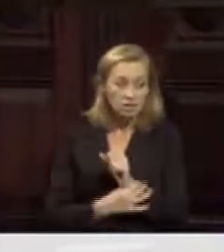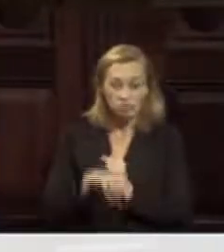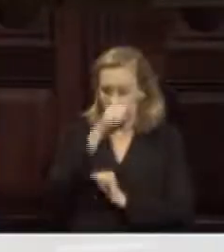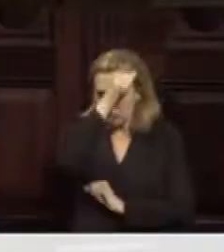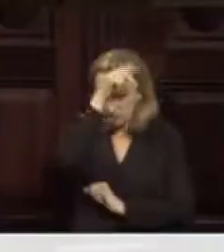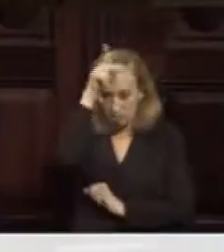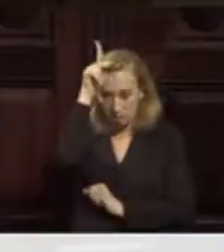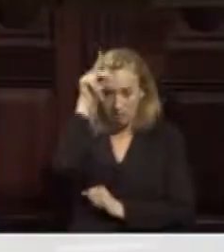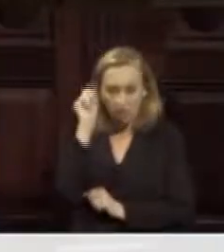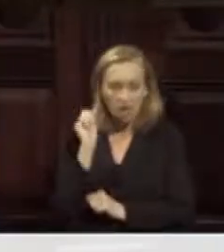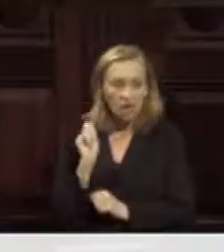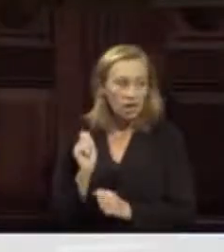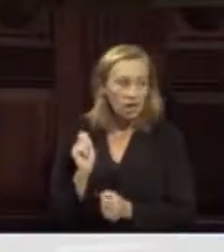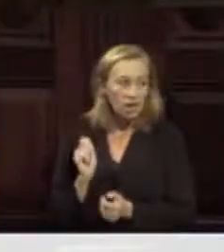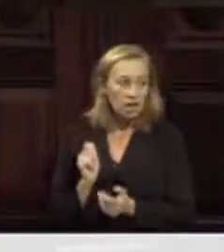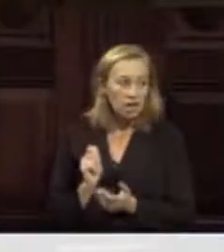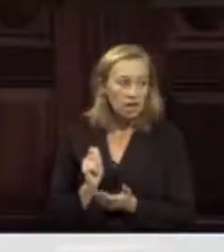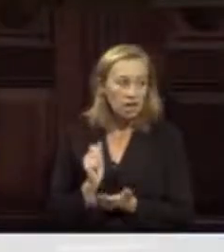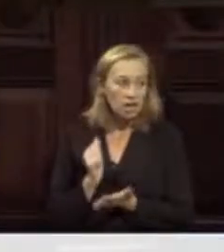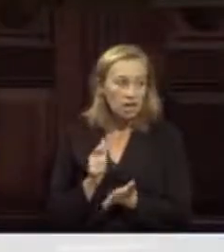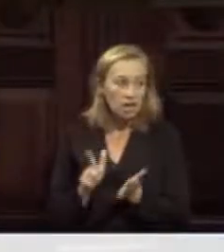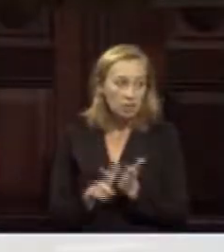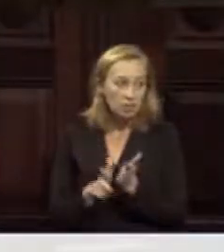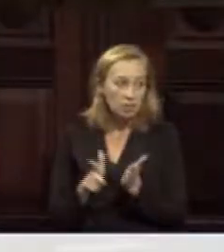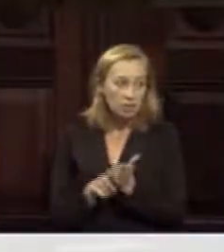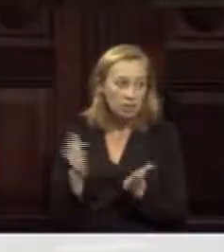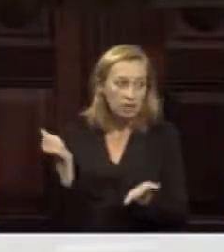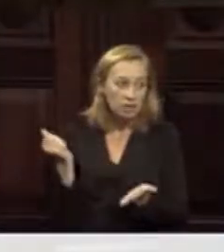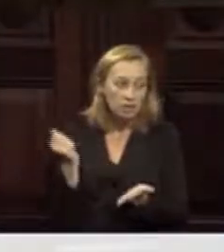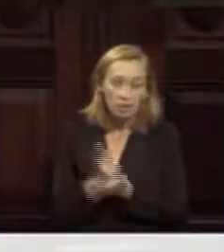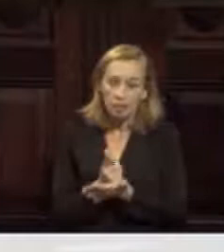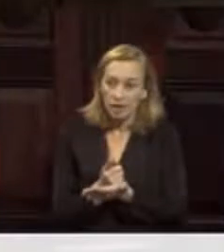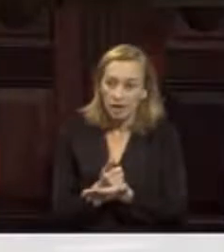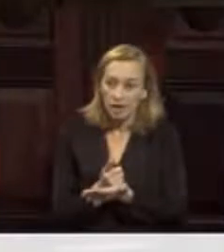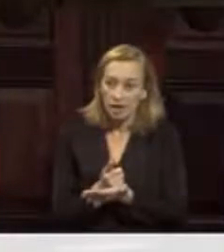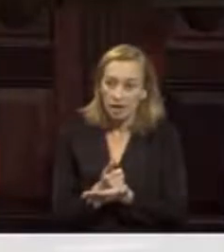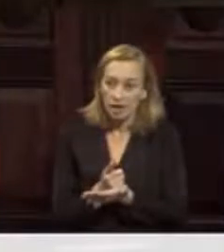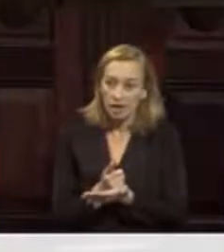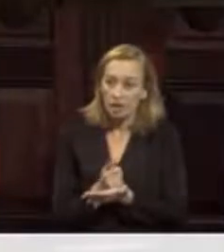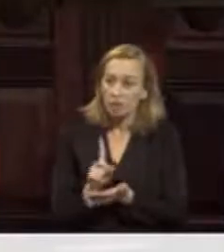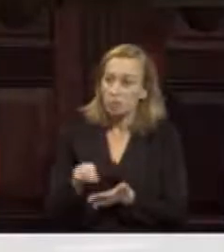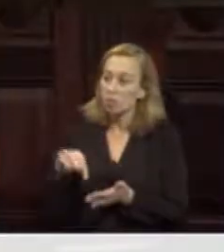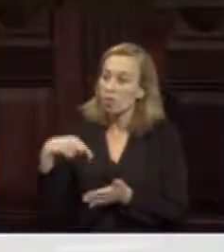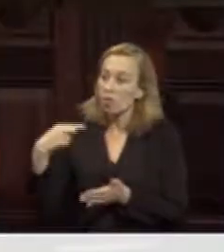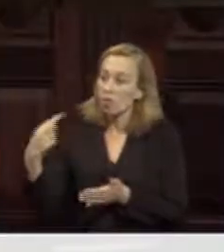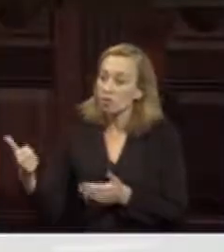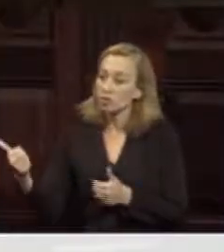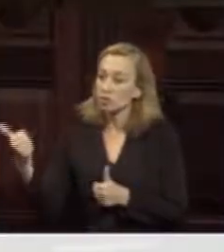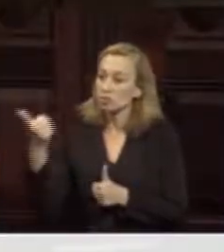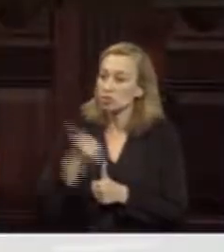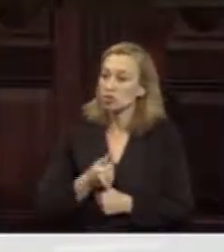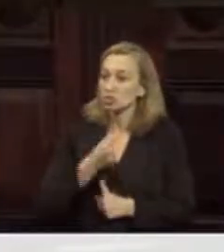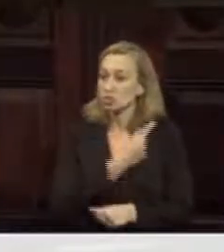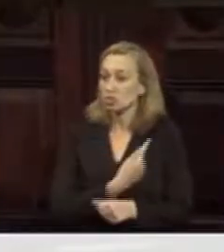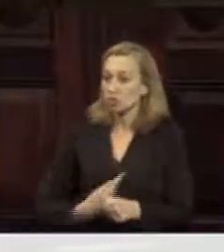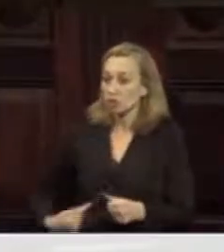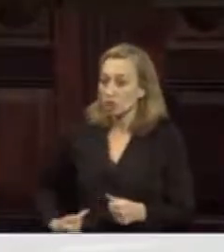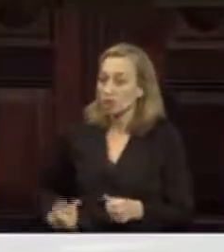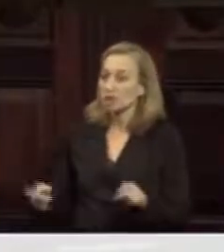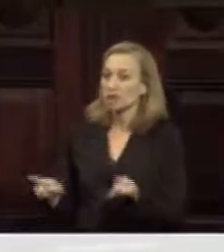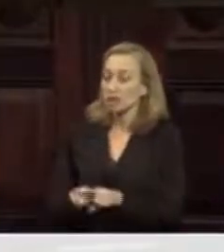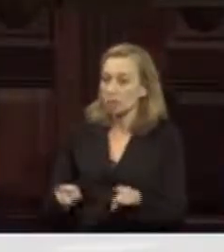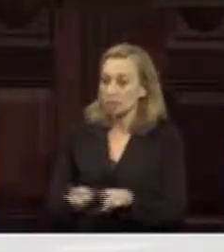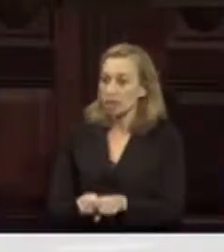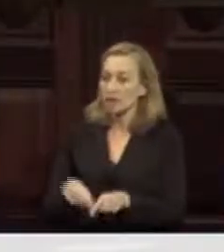vai ser paga por aquele que assumir a cadeira de governador e por aquele que assumir